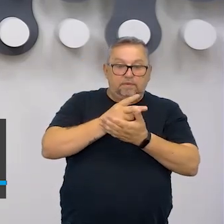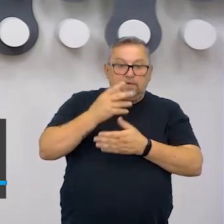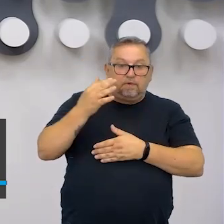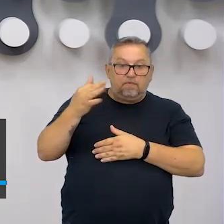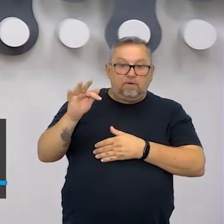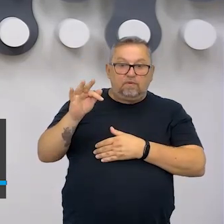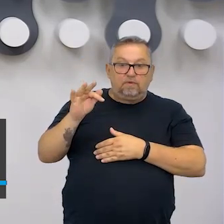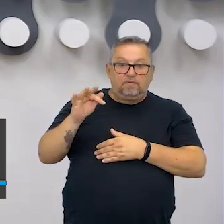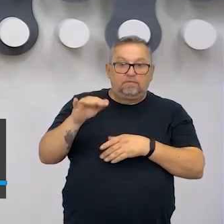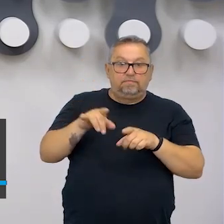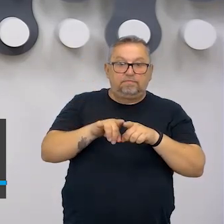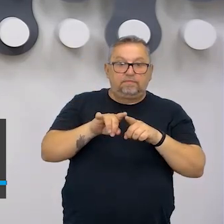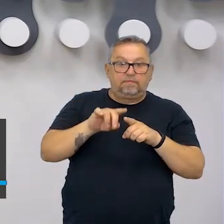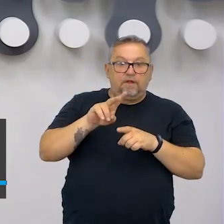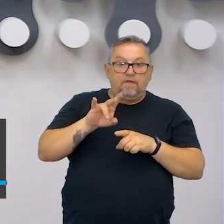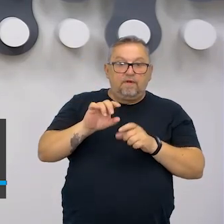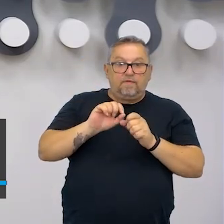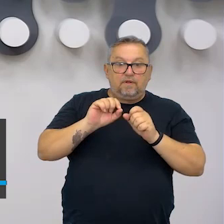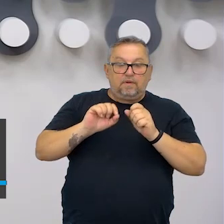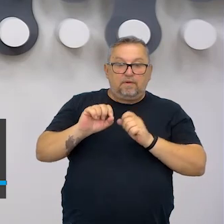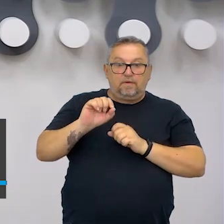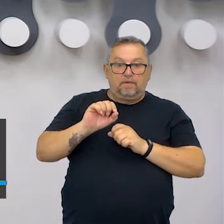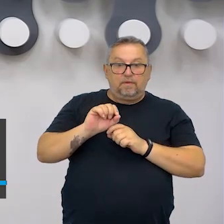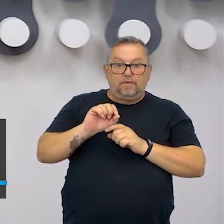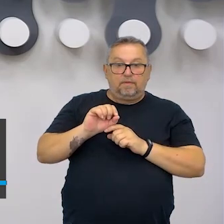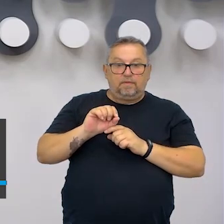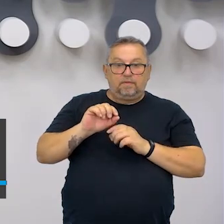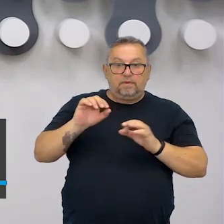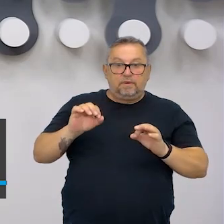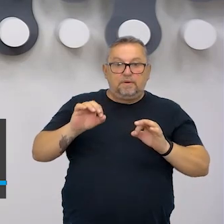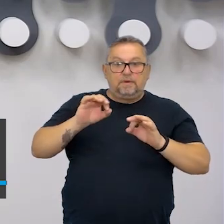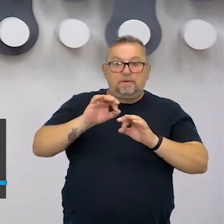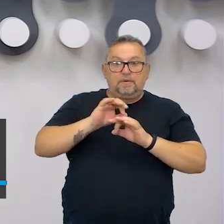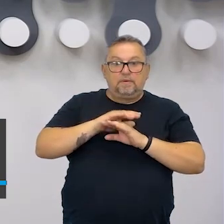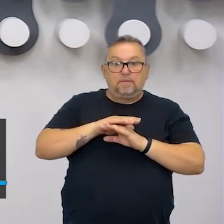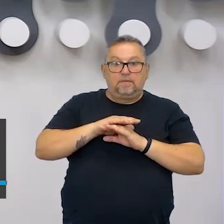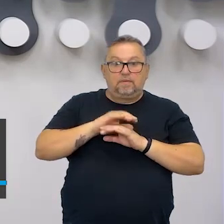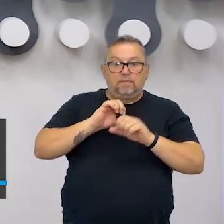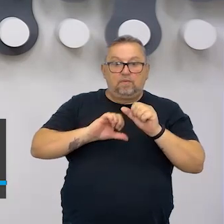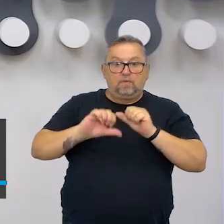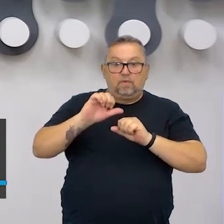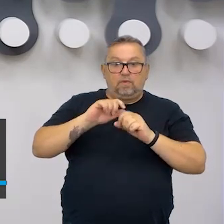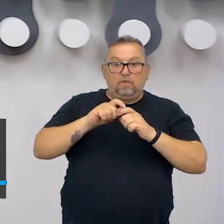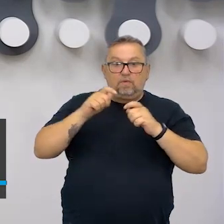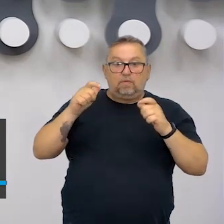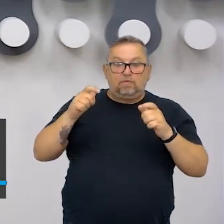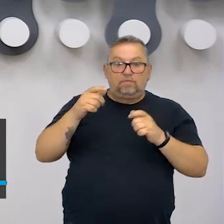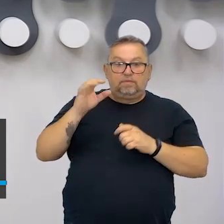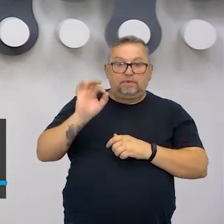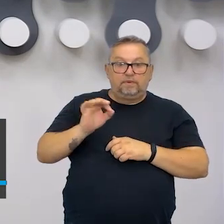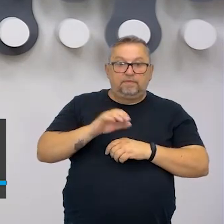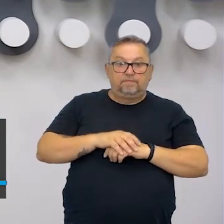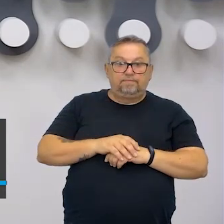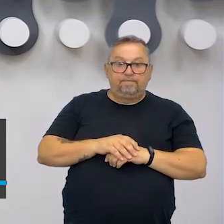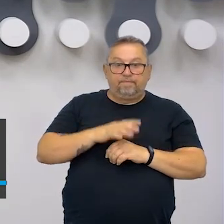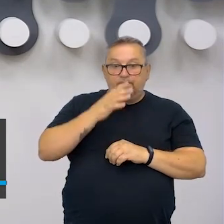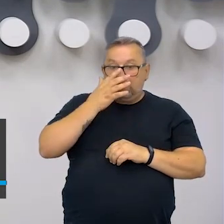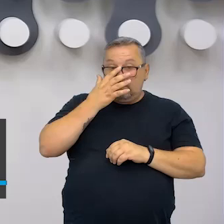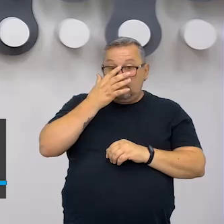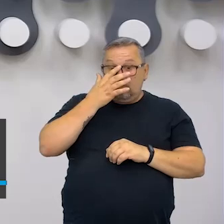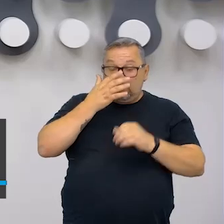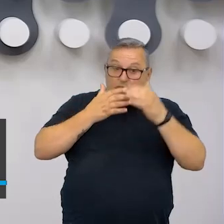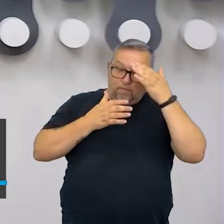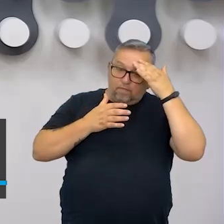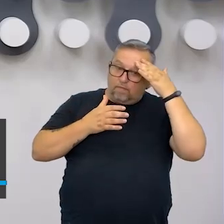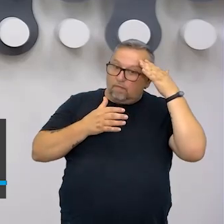falsas, elas vão acabar se tornando uma realidade concreta. Então, isso